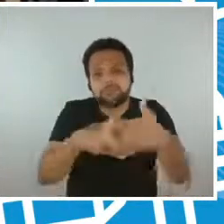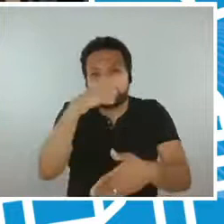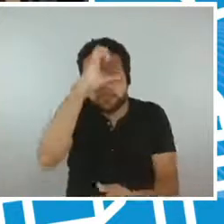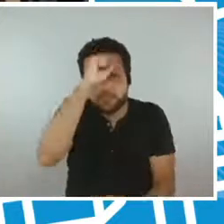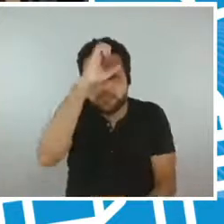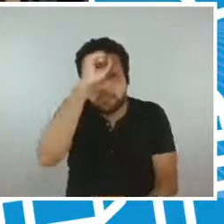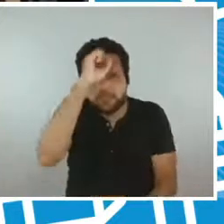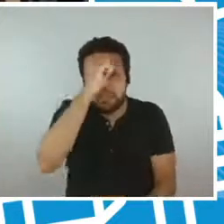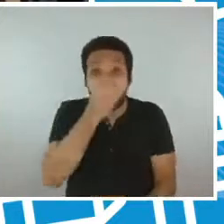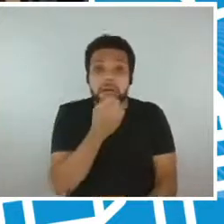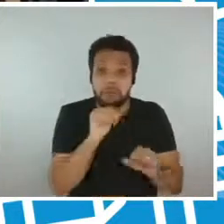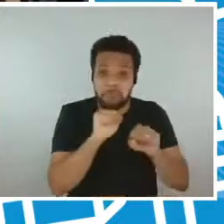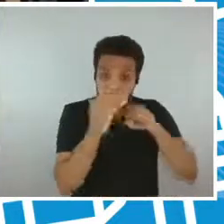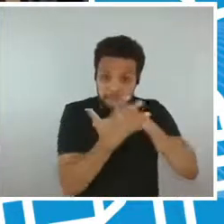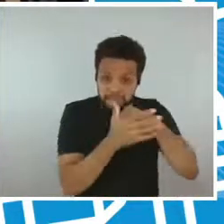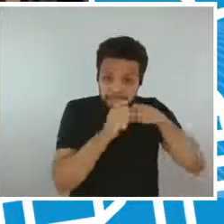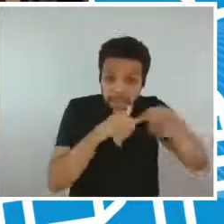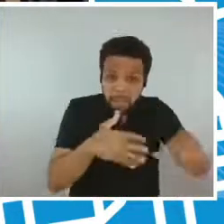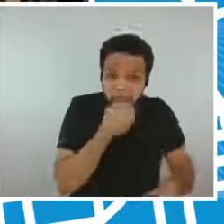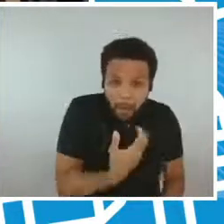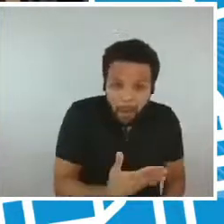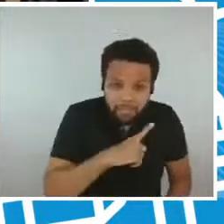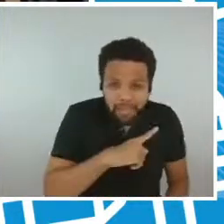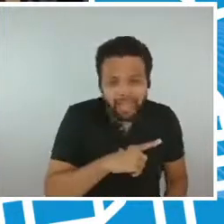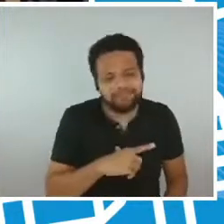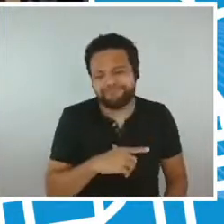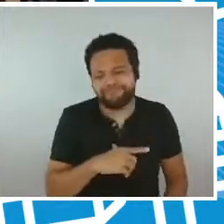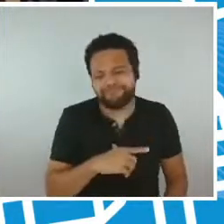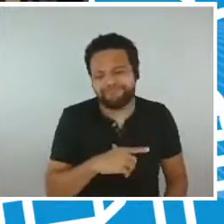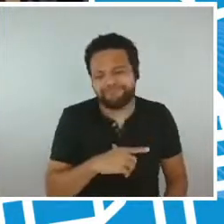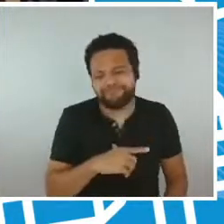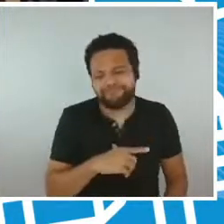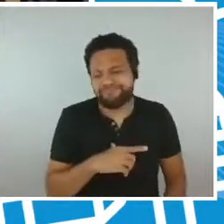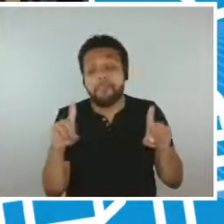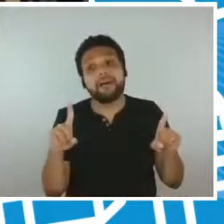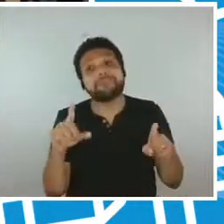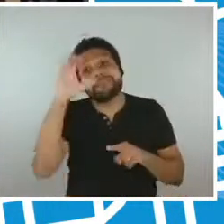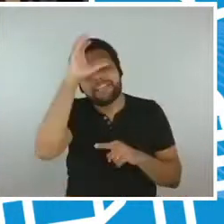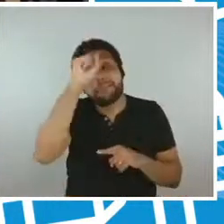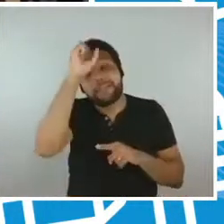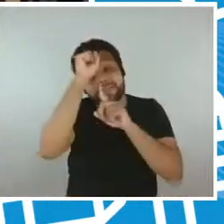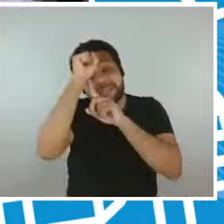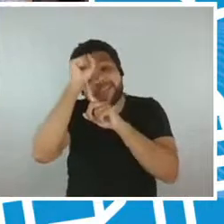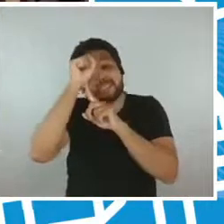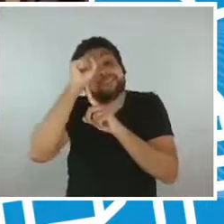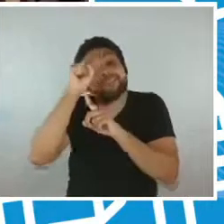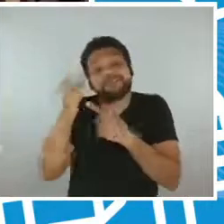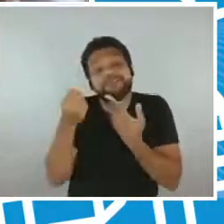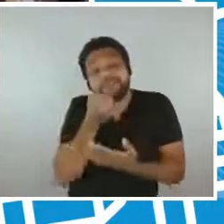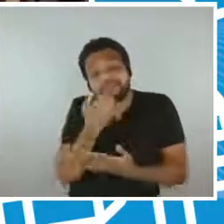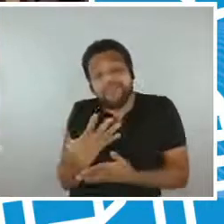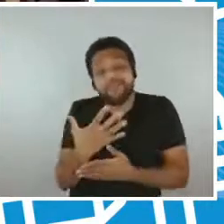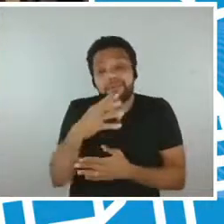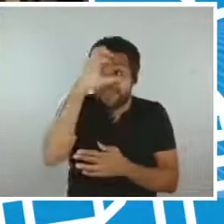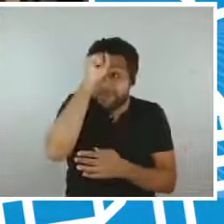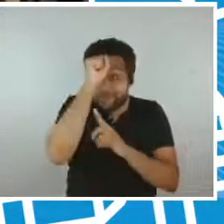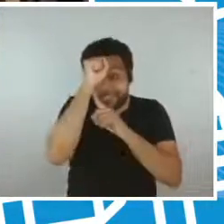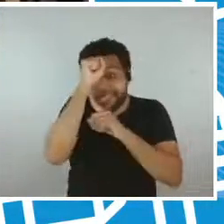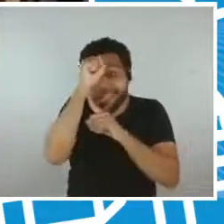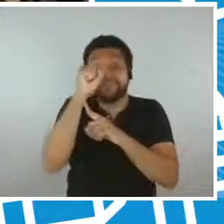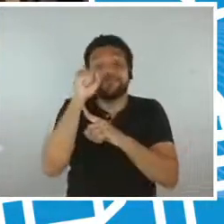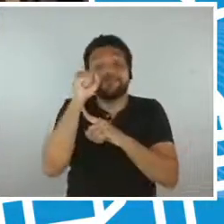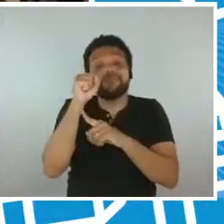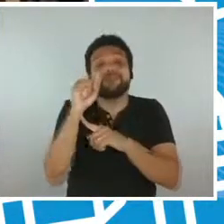pandemia, mas tem aprendizagens. E algumas aprendizagens dizem respeito a esses modelos